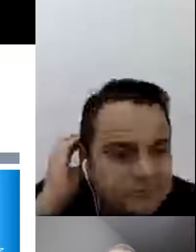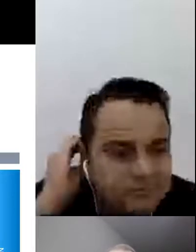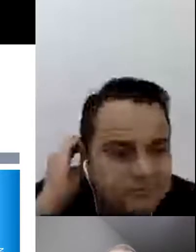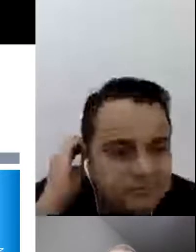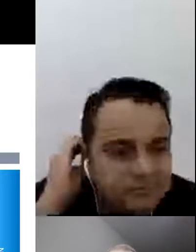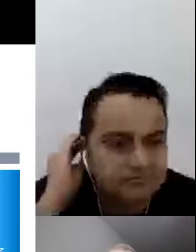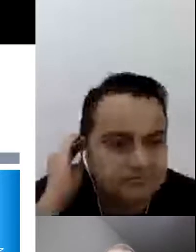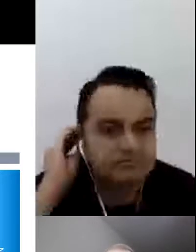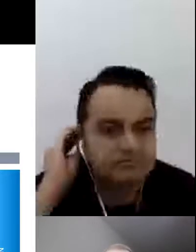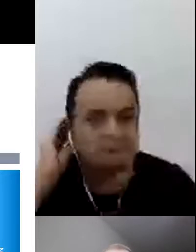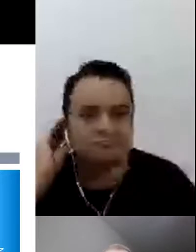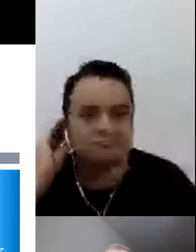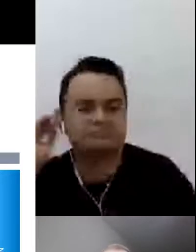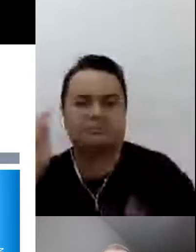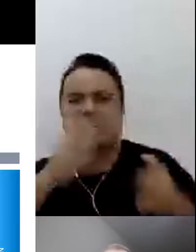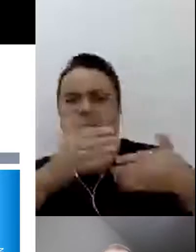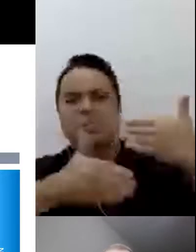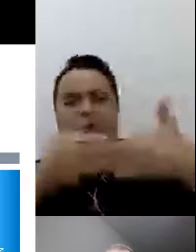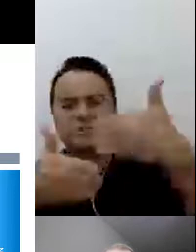de processo de usinagem,